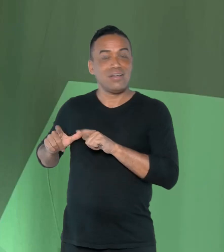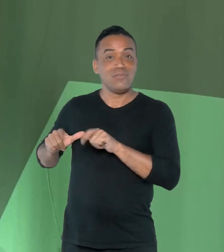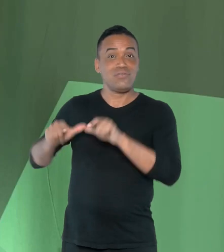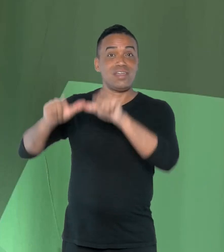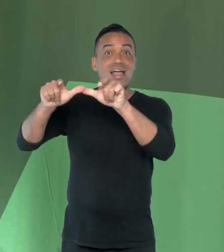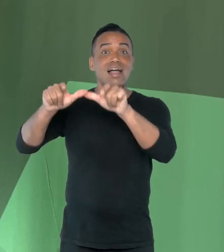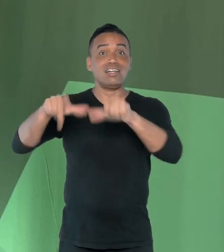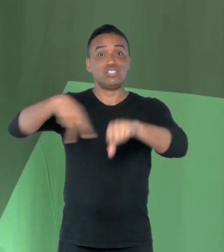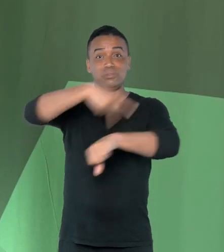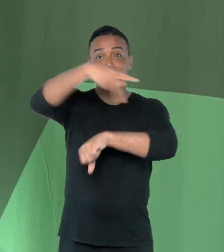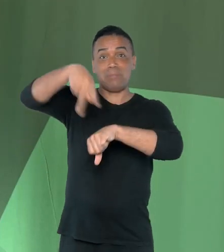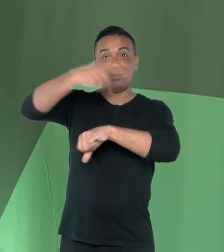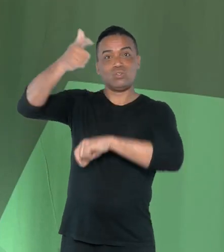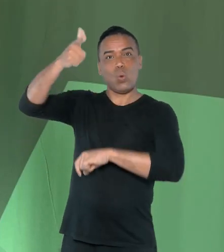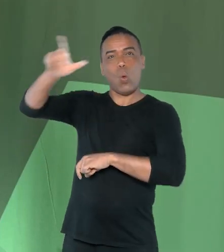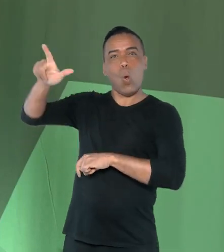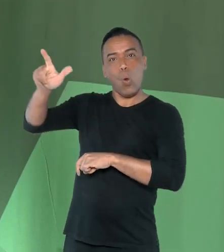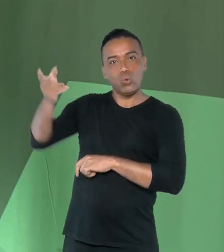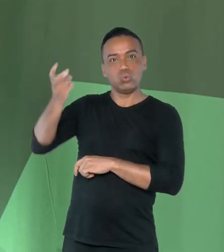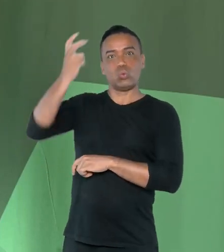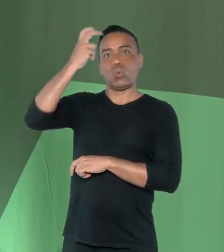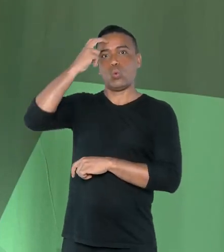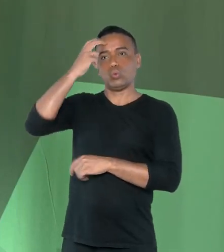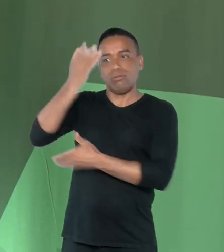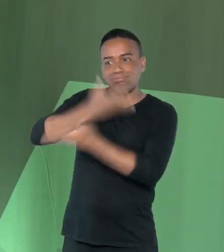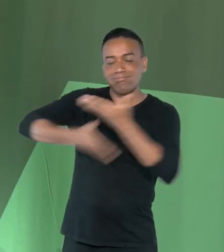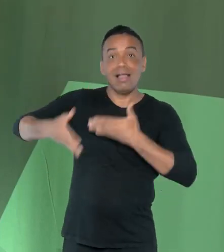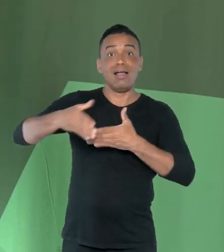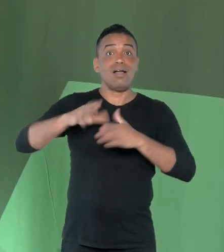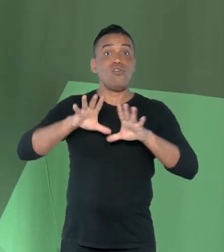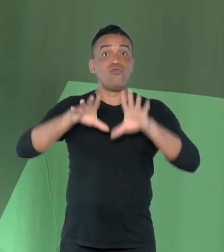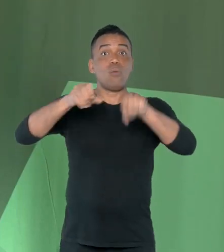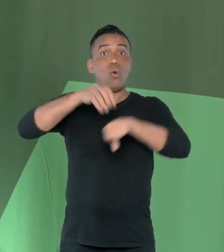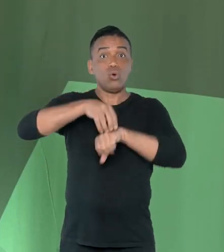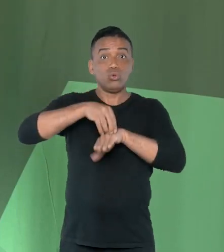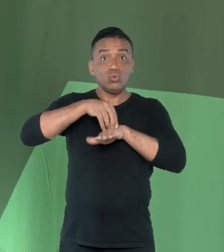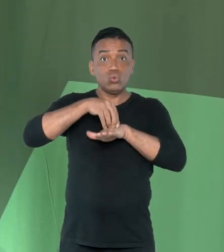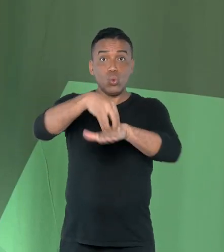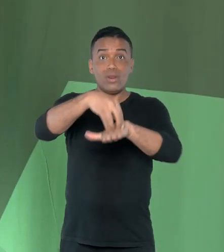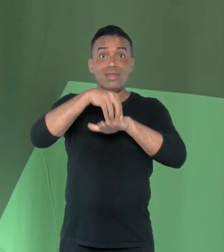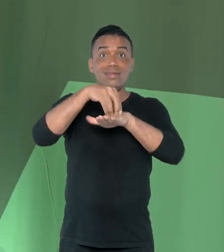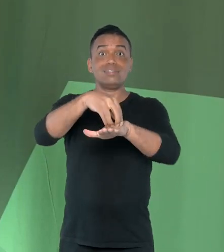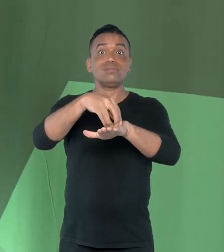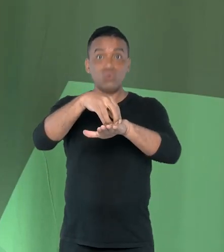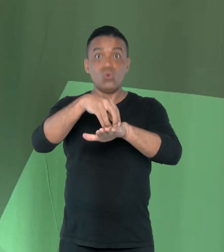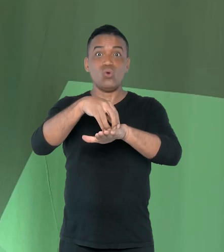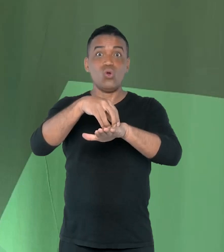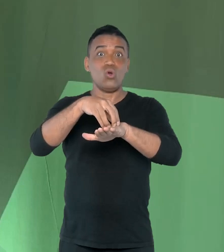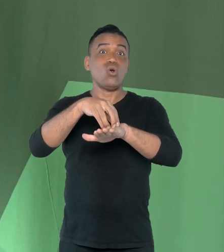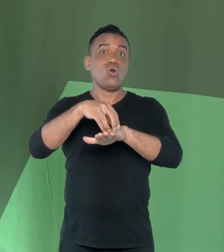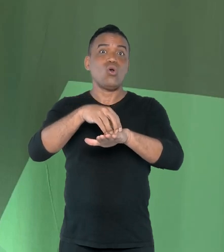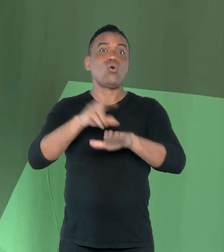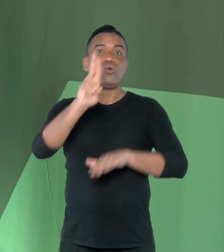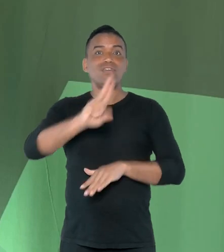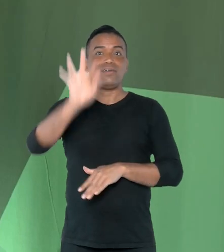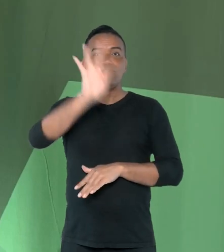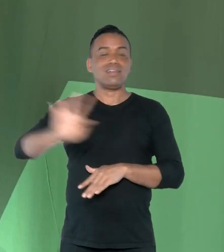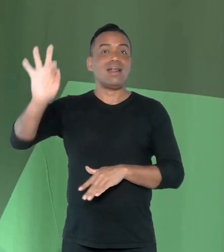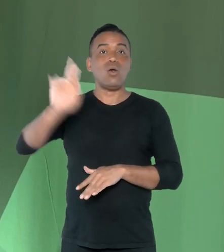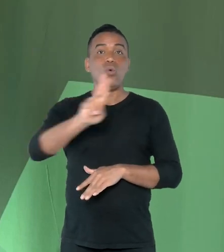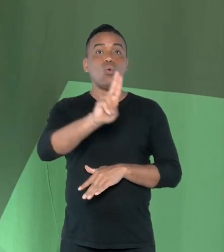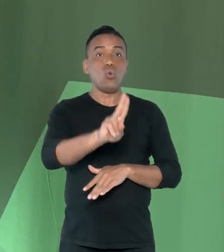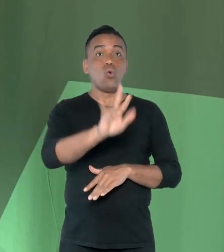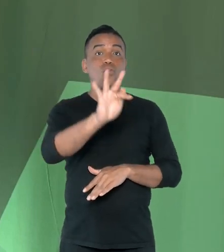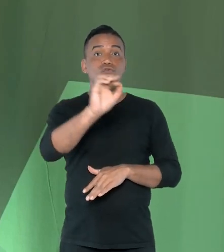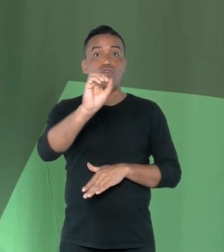do intercâmbio cultural, formou-se em turismo pela Universidade Federal de Ouro Preto, a UFOP, e passou um tempo trabalhando